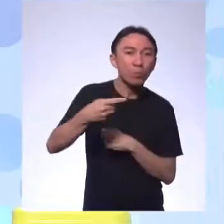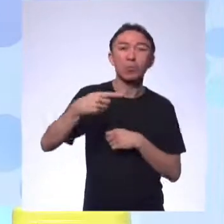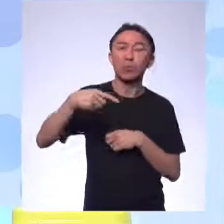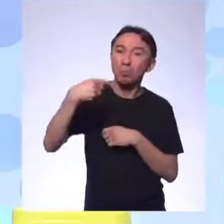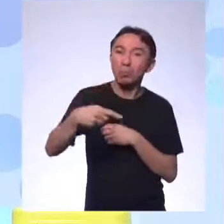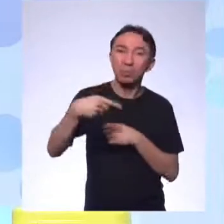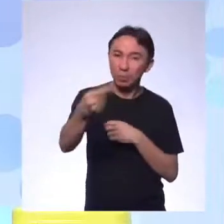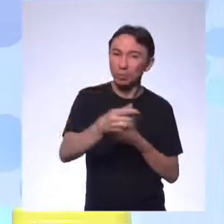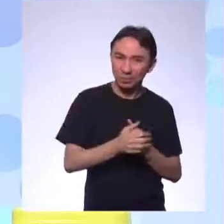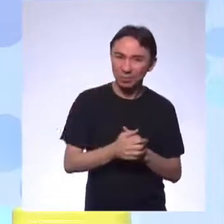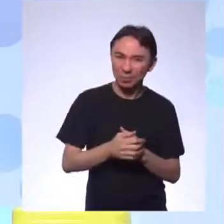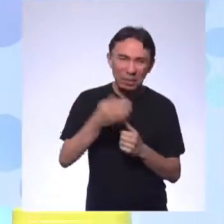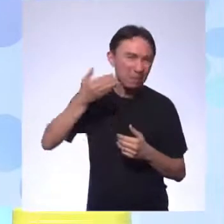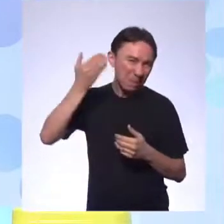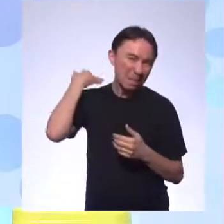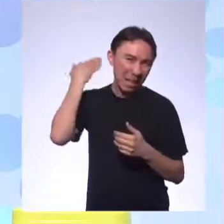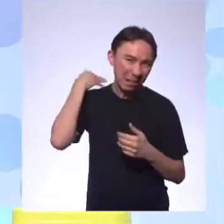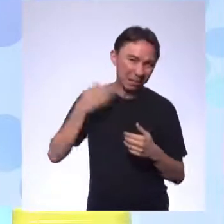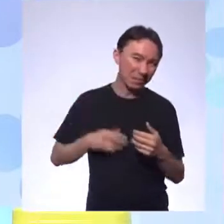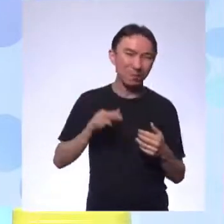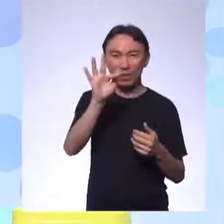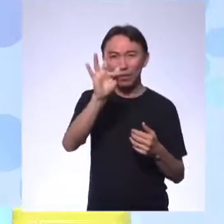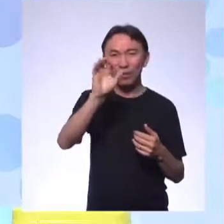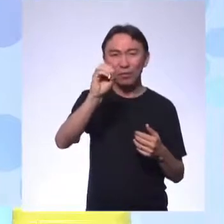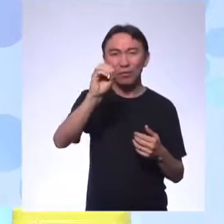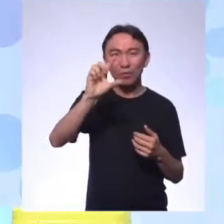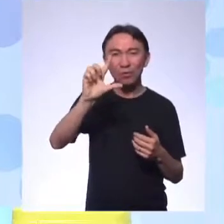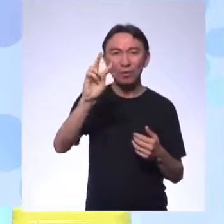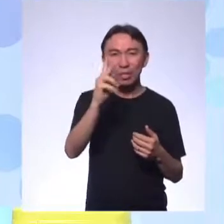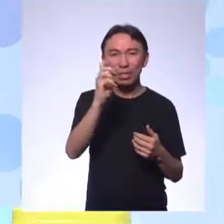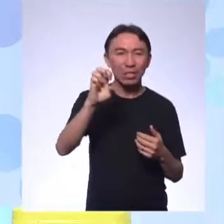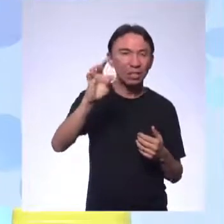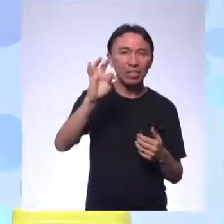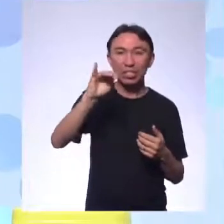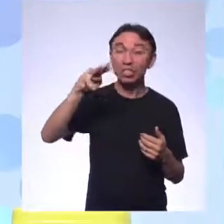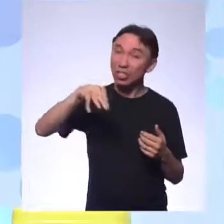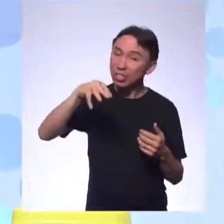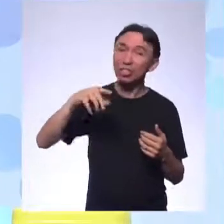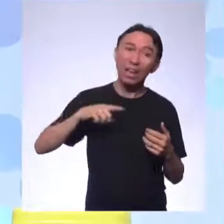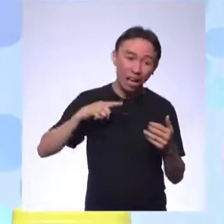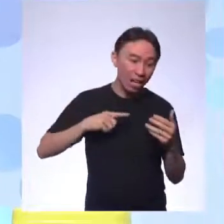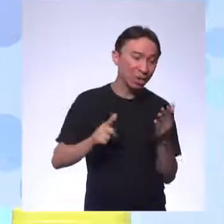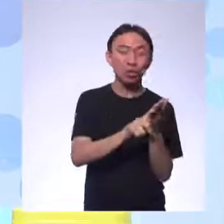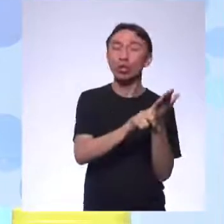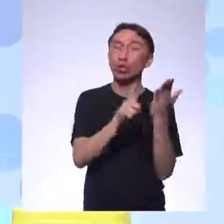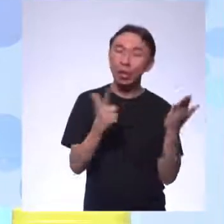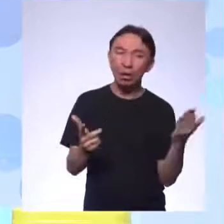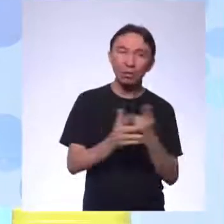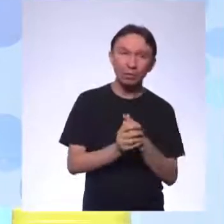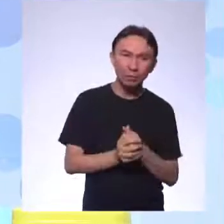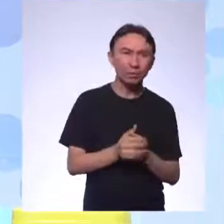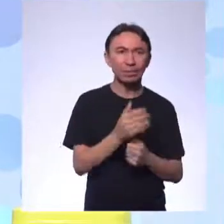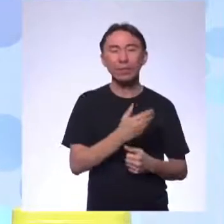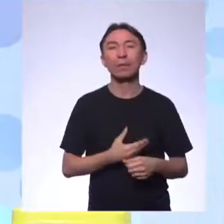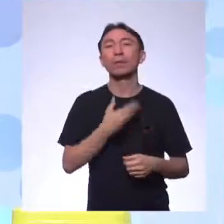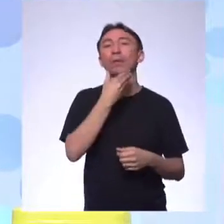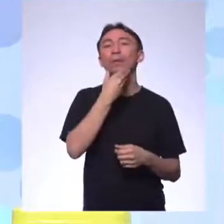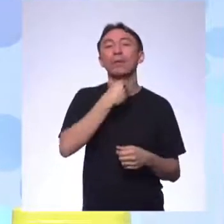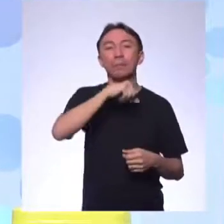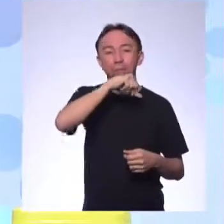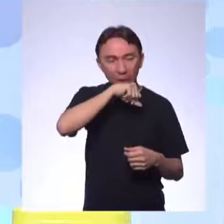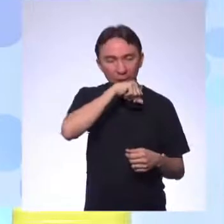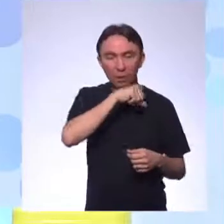nos jornais. Então, a mulher, eu imagino a filha chegando para o pai, comprou o jornal? Aí o pai toma aqui a